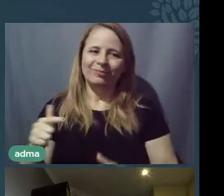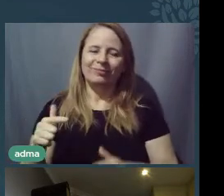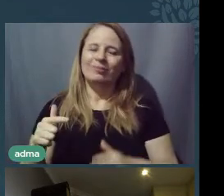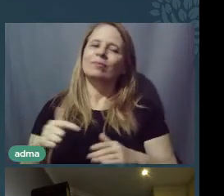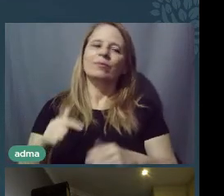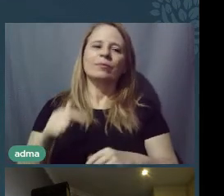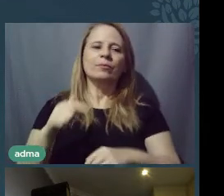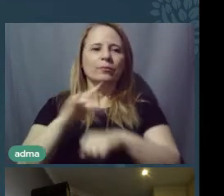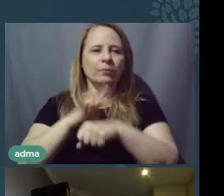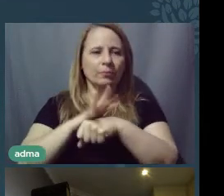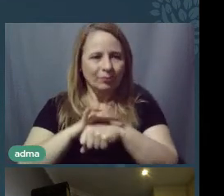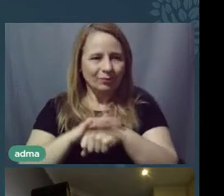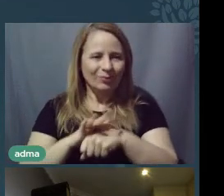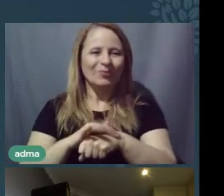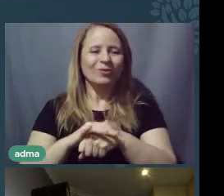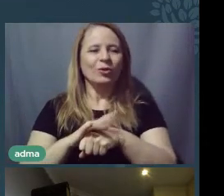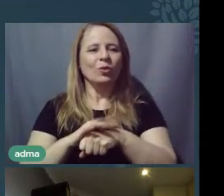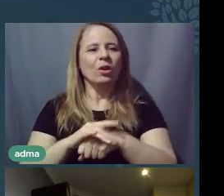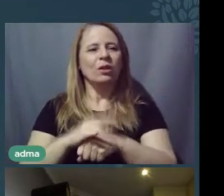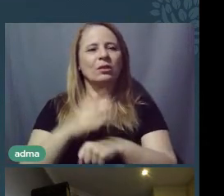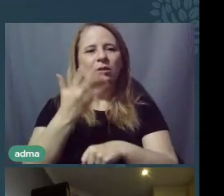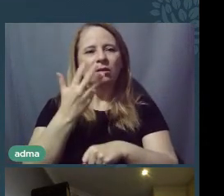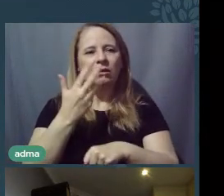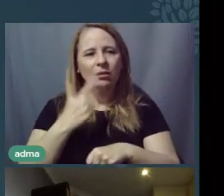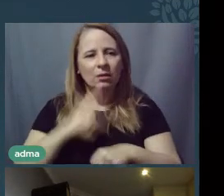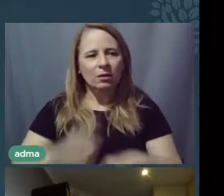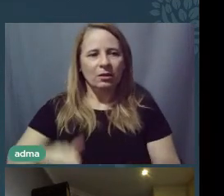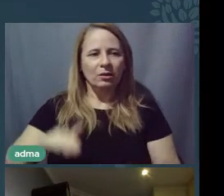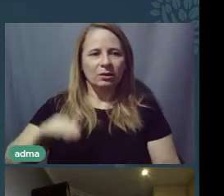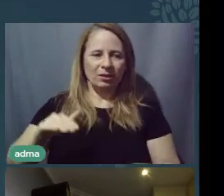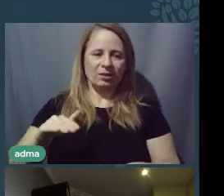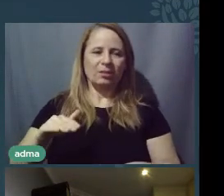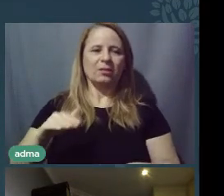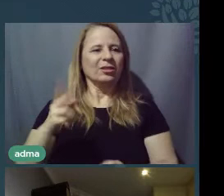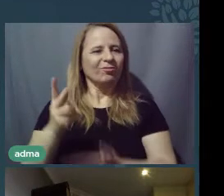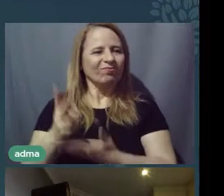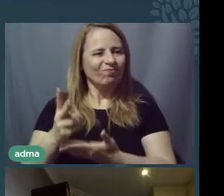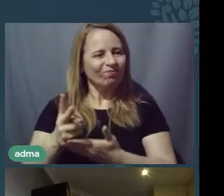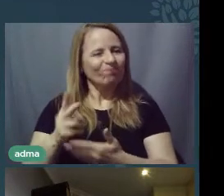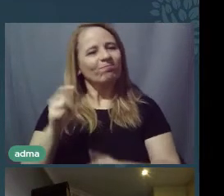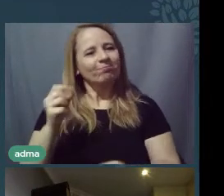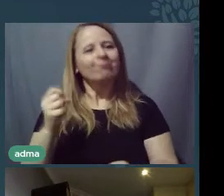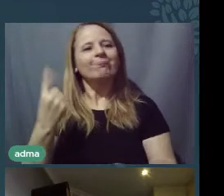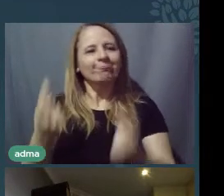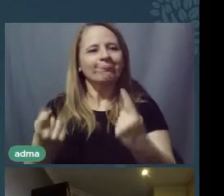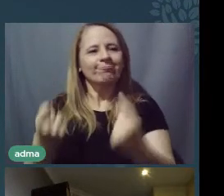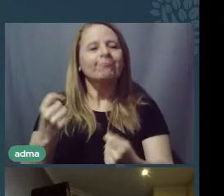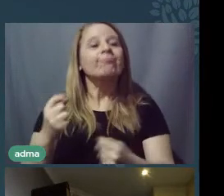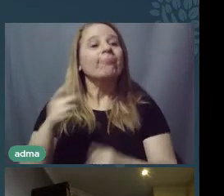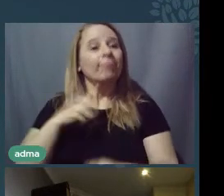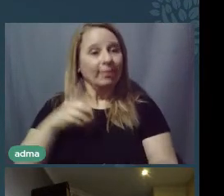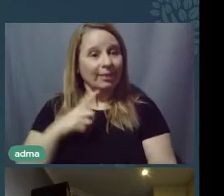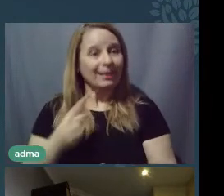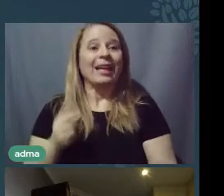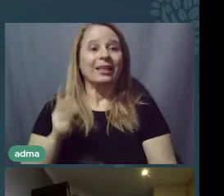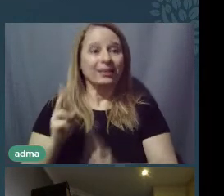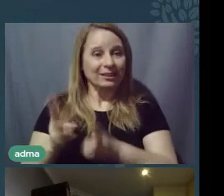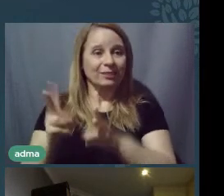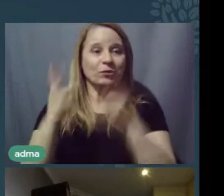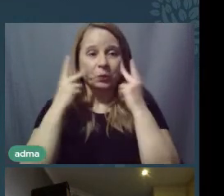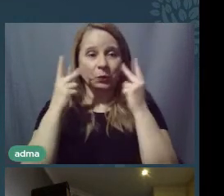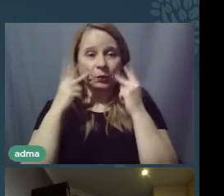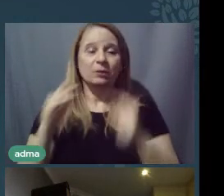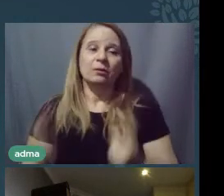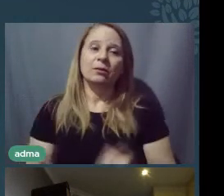doenças crônicas mais comuns na infância, e a característica principal dessa doença é o processo